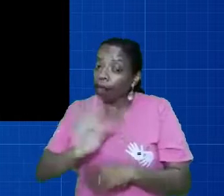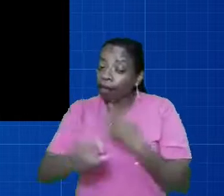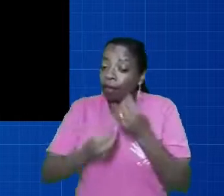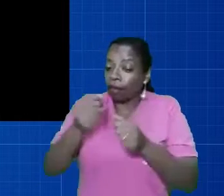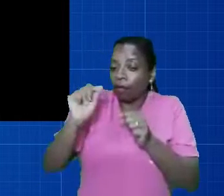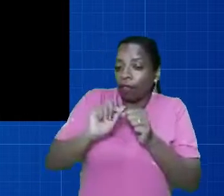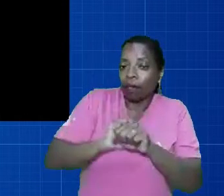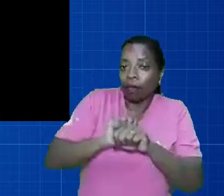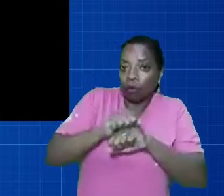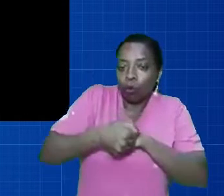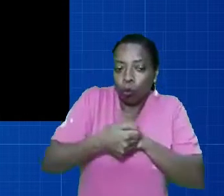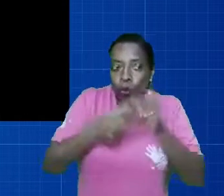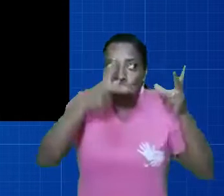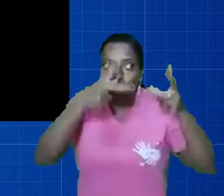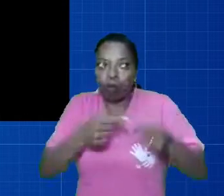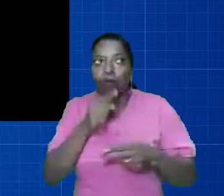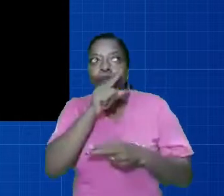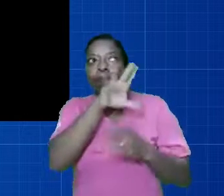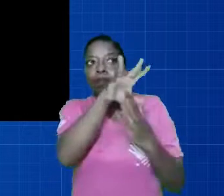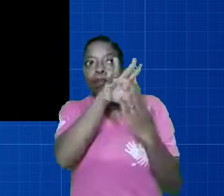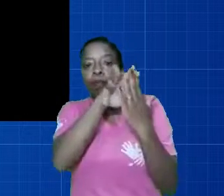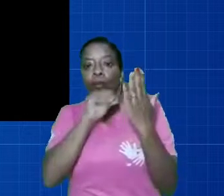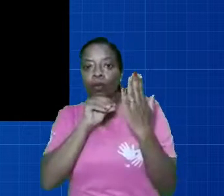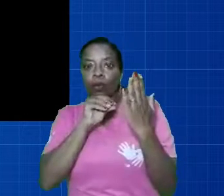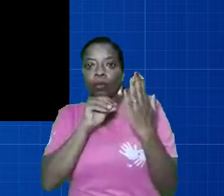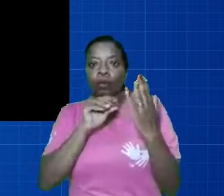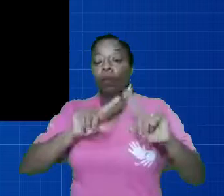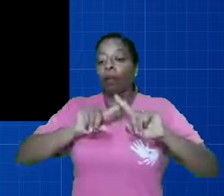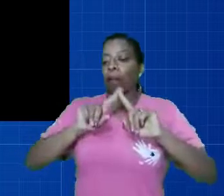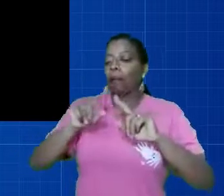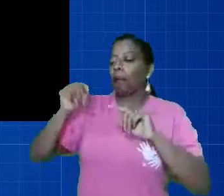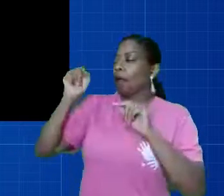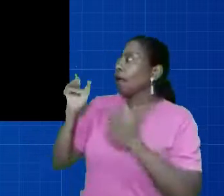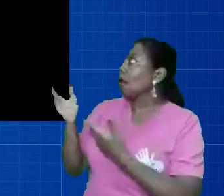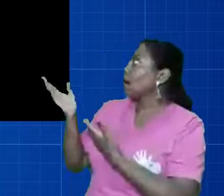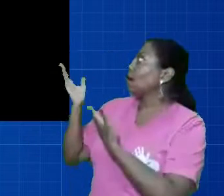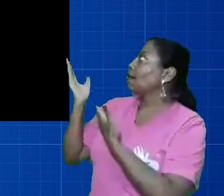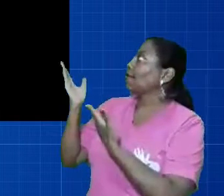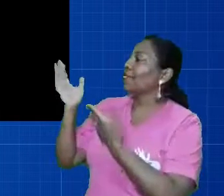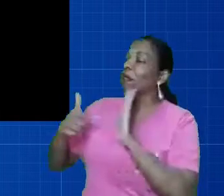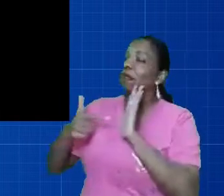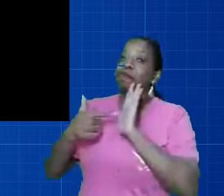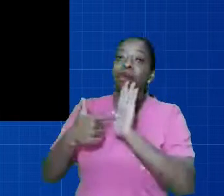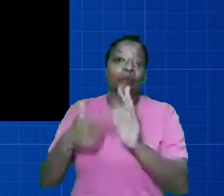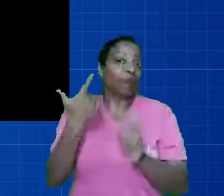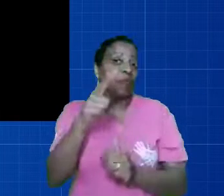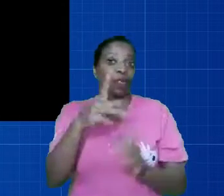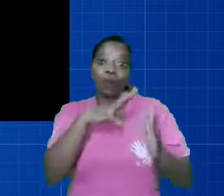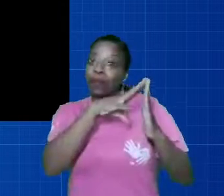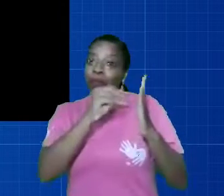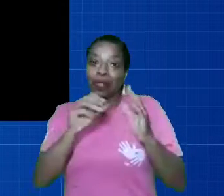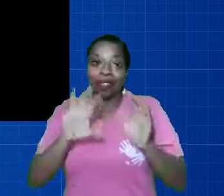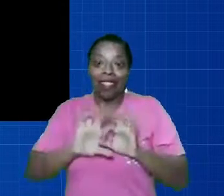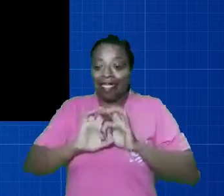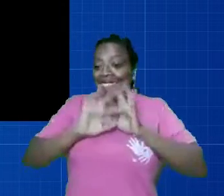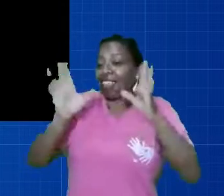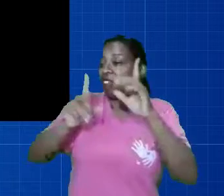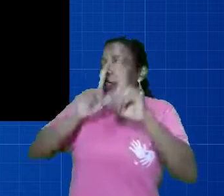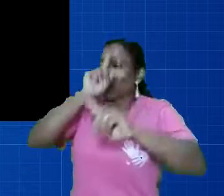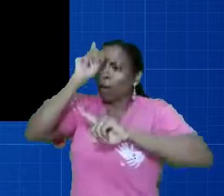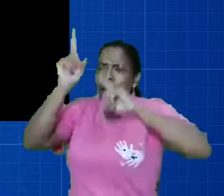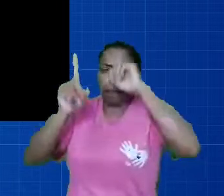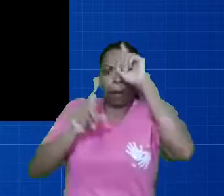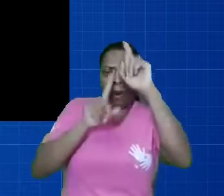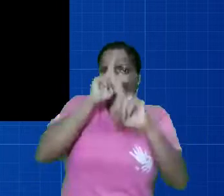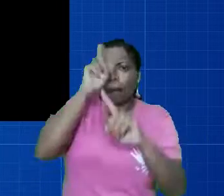né. Aqui a ideia da liberdade, né, e da expressão, de você poder se expressar livremente,